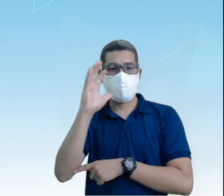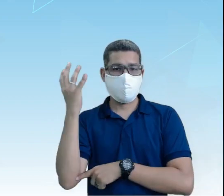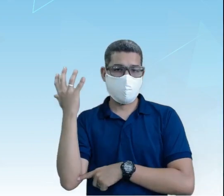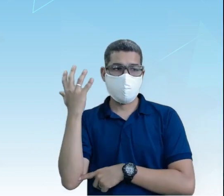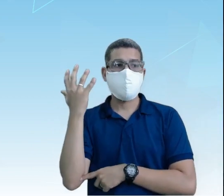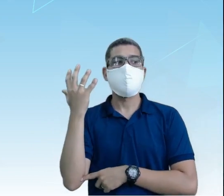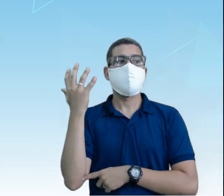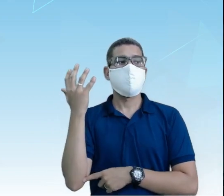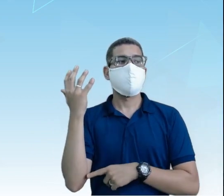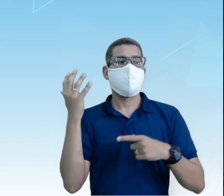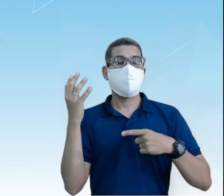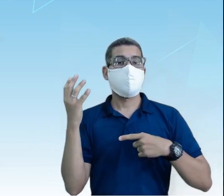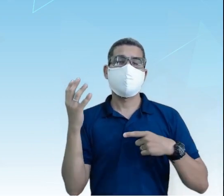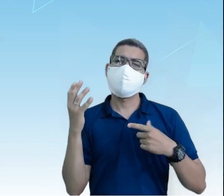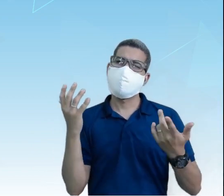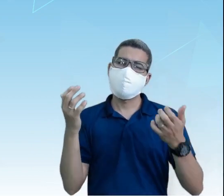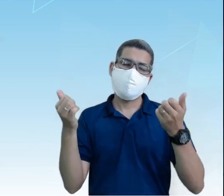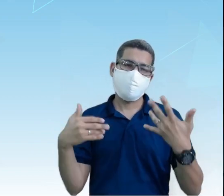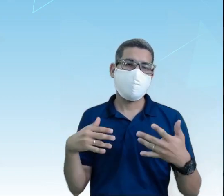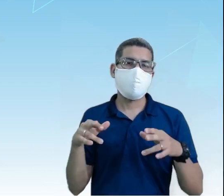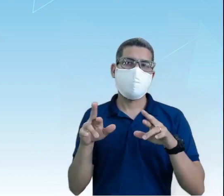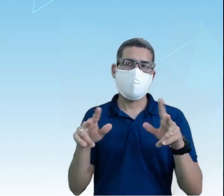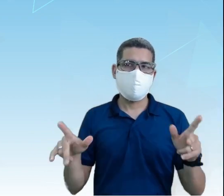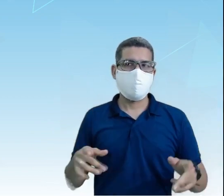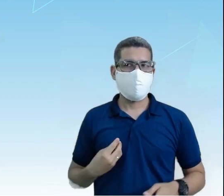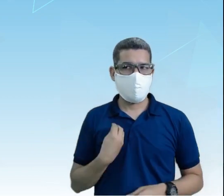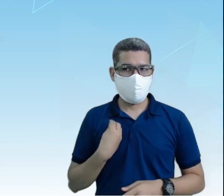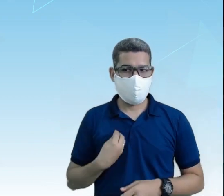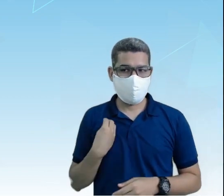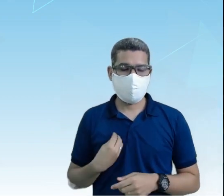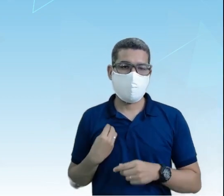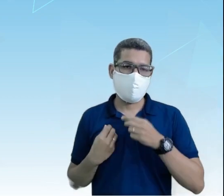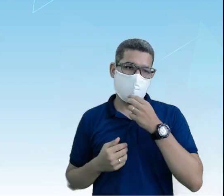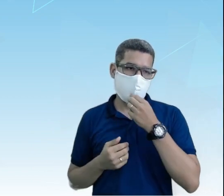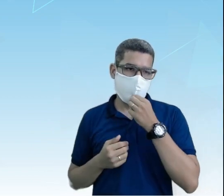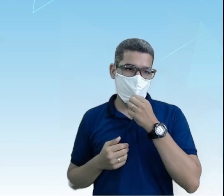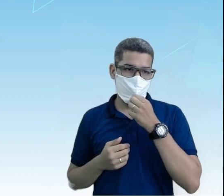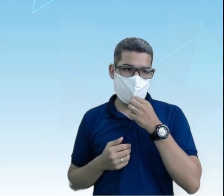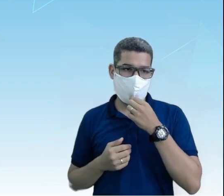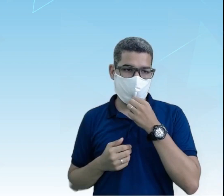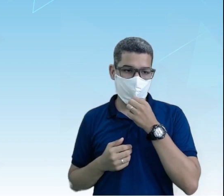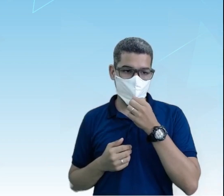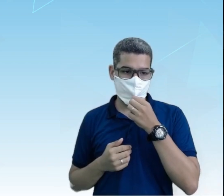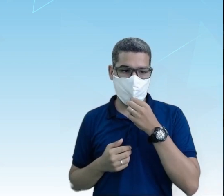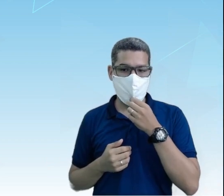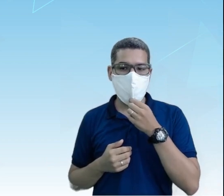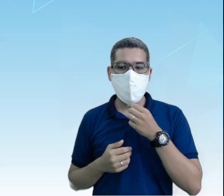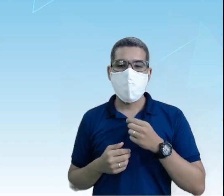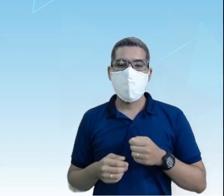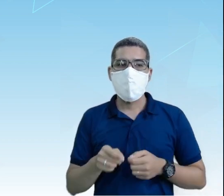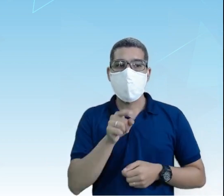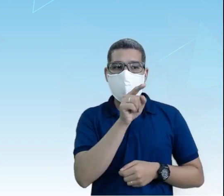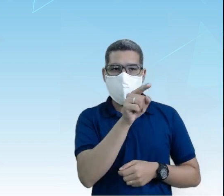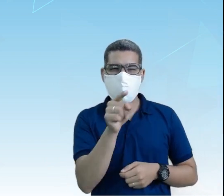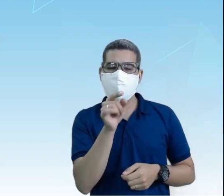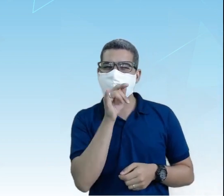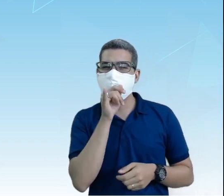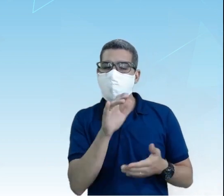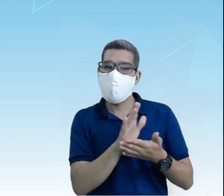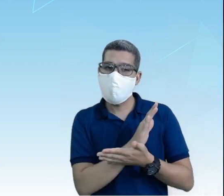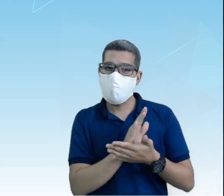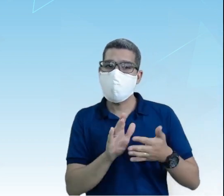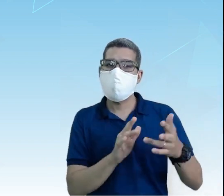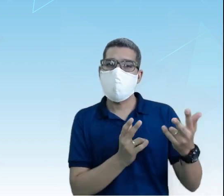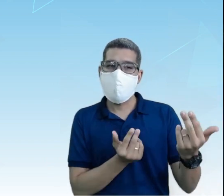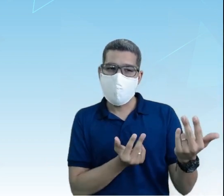ecológicas, eu estou falando dos seres vivos, eu estou falando de espécies que são iguais, né? São da mesma